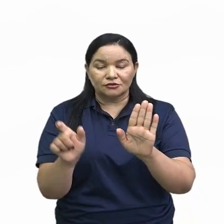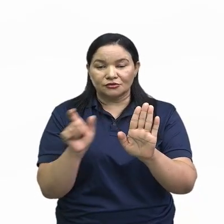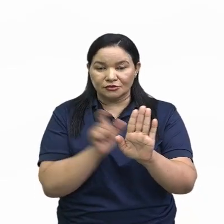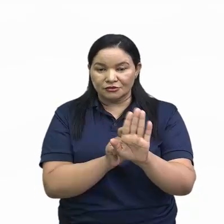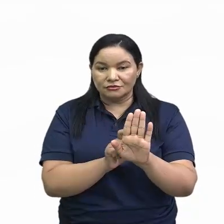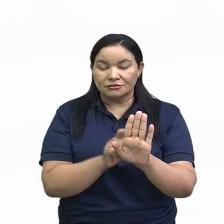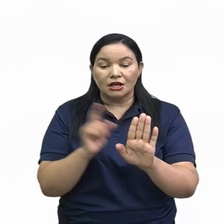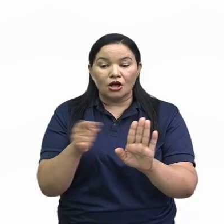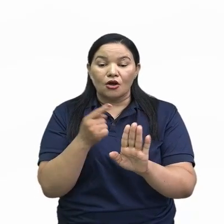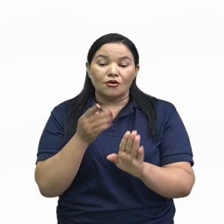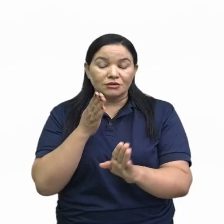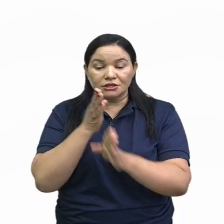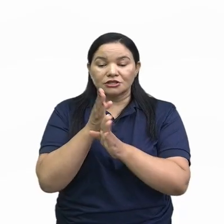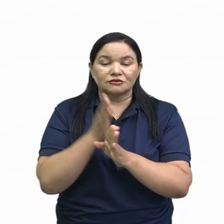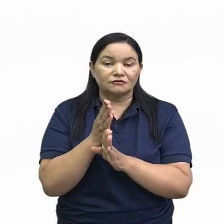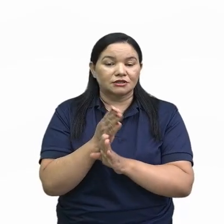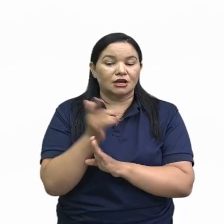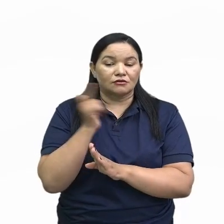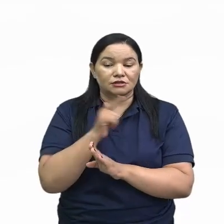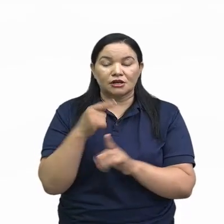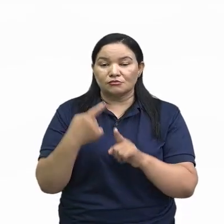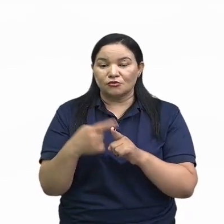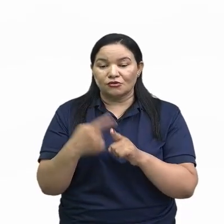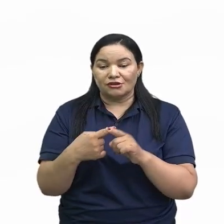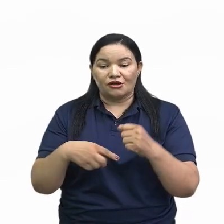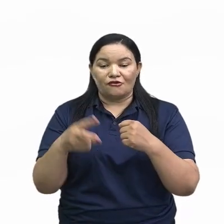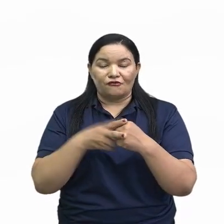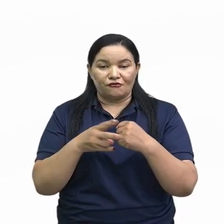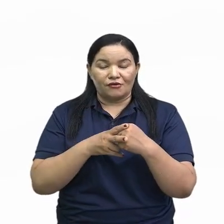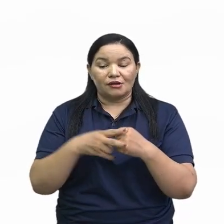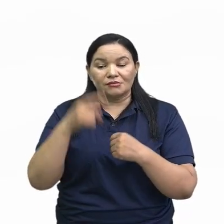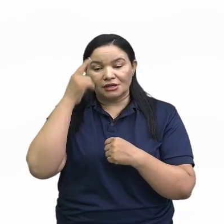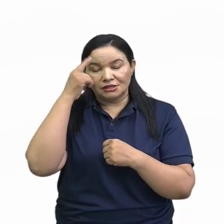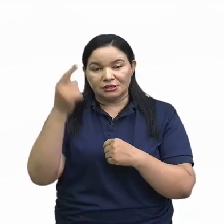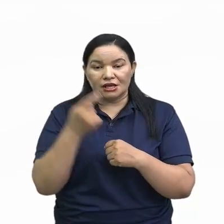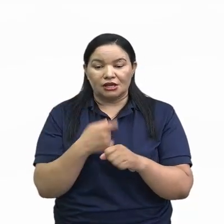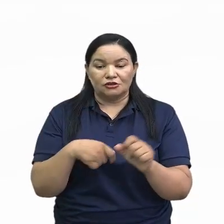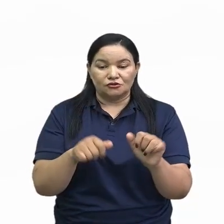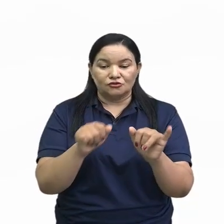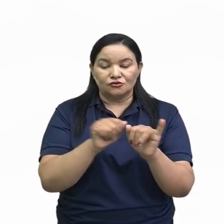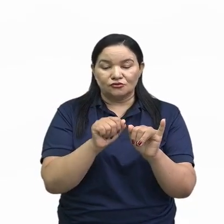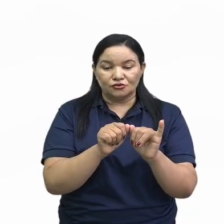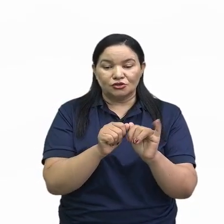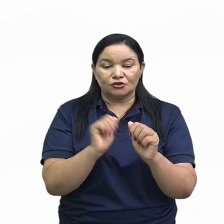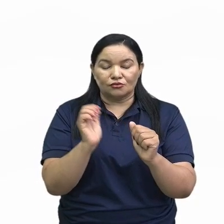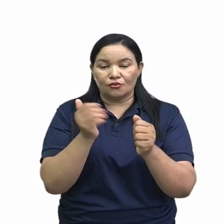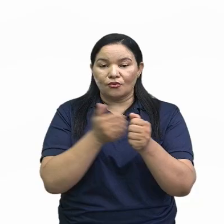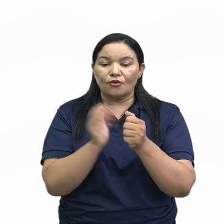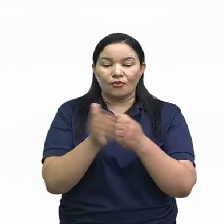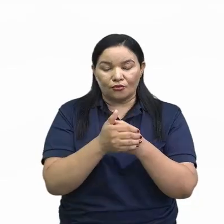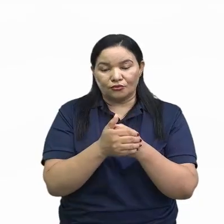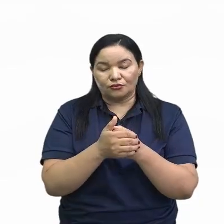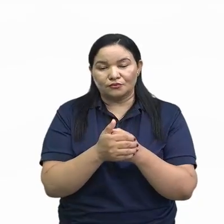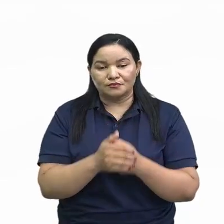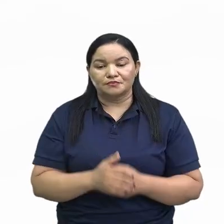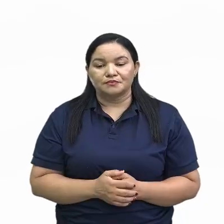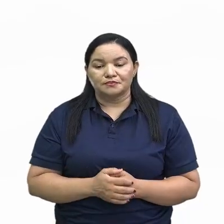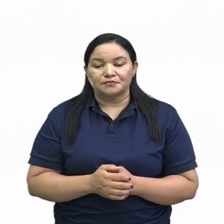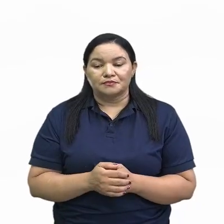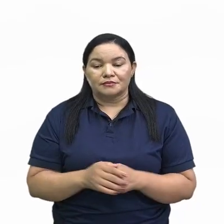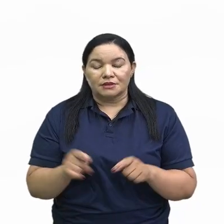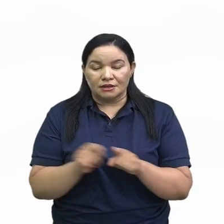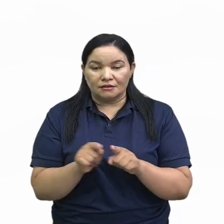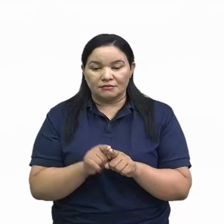pelo contexto, pelo verbo. Temos aí até a ideia do sujeito oculto. Mais um exemplo: